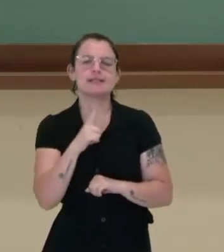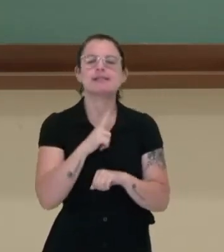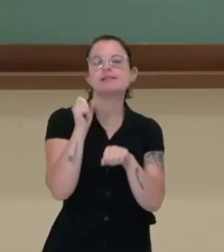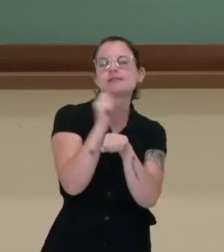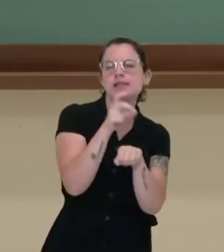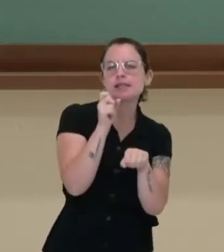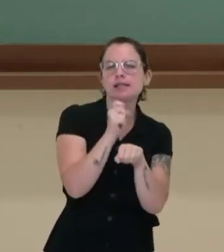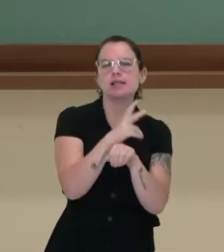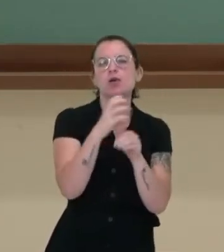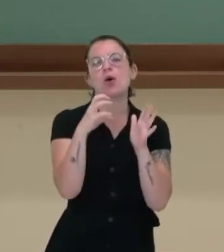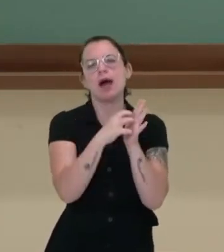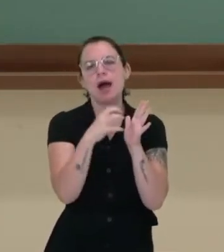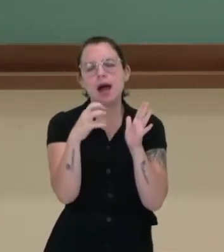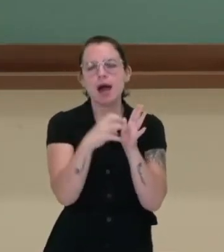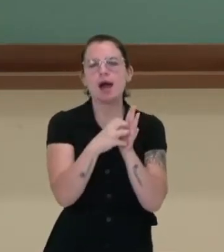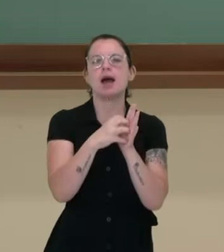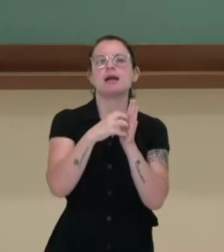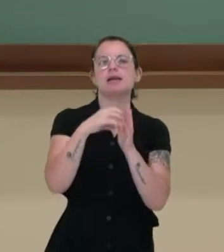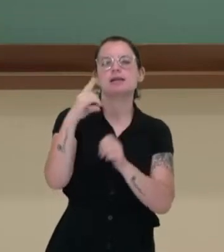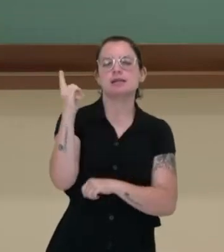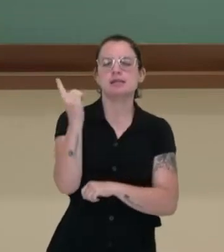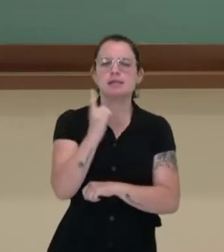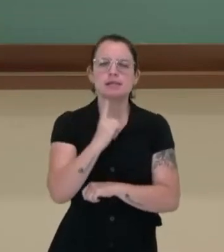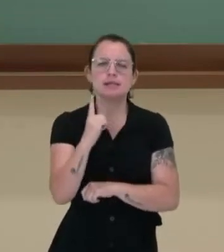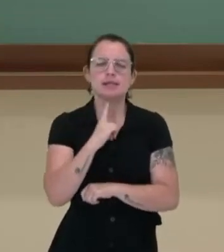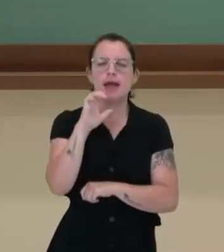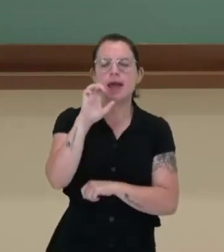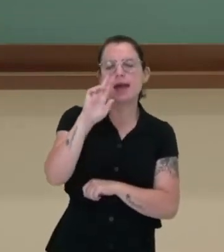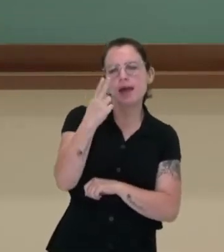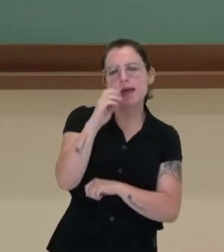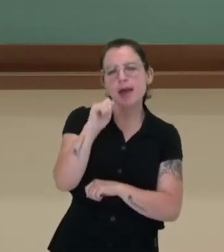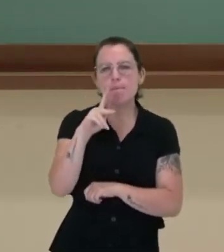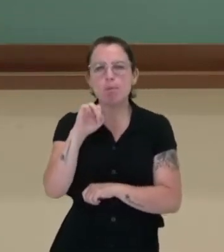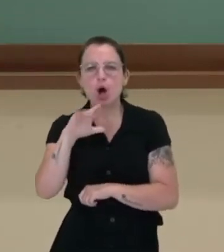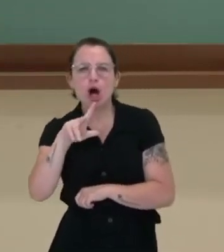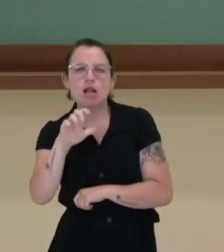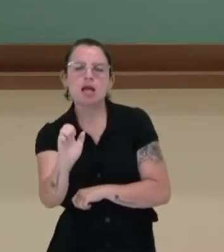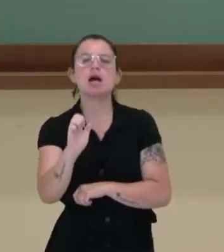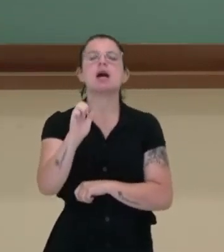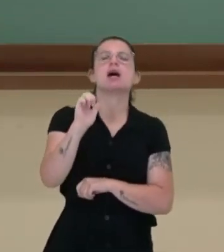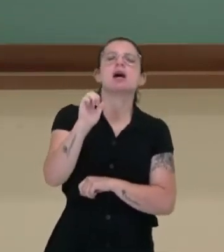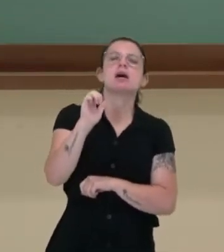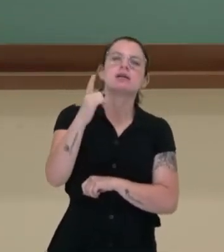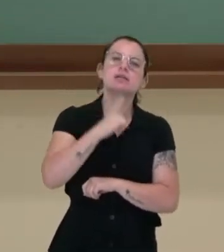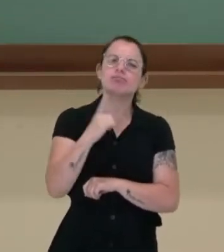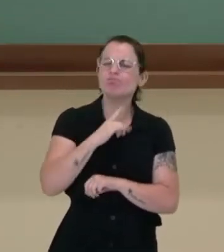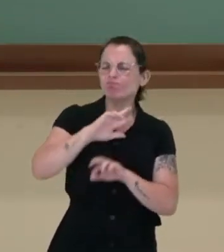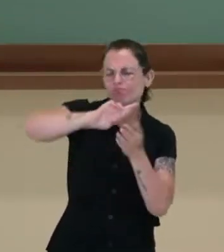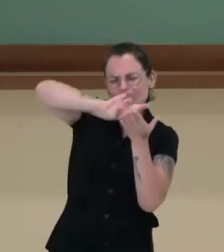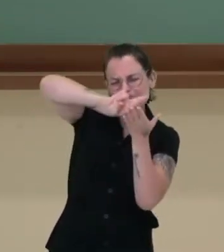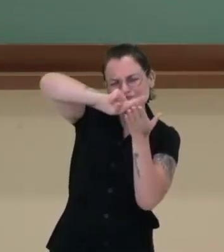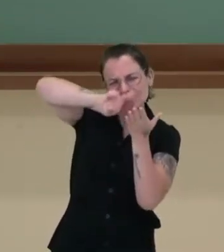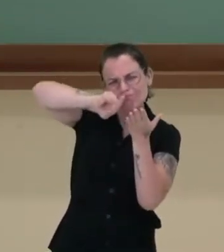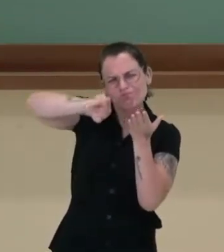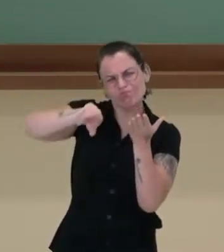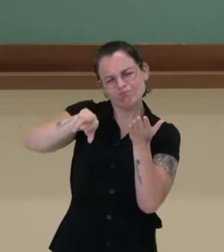hepatite, do ebola, da herpes, adenovírus, influenza,